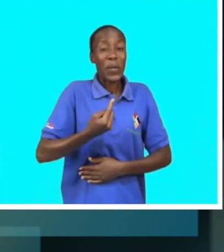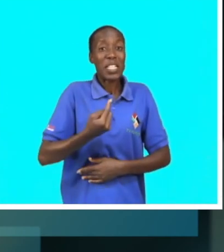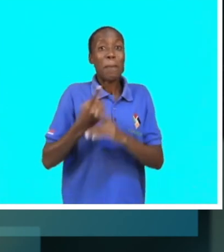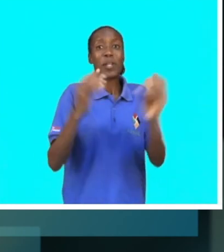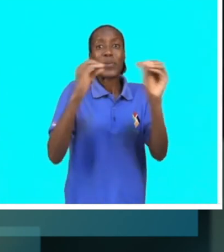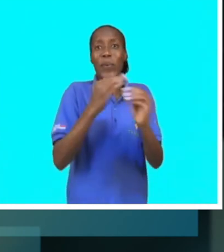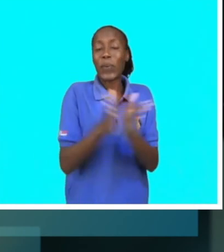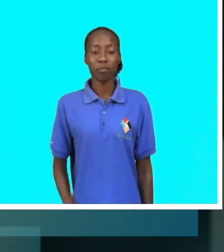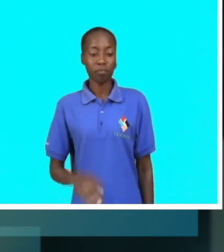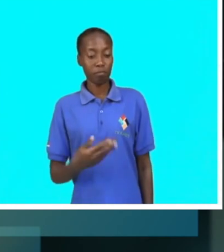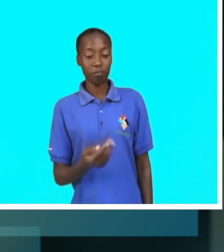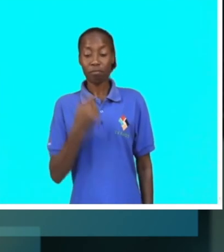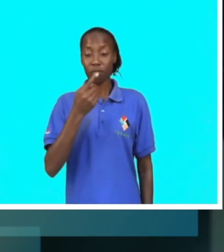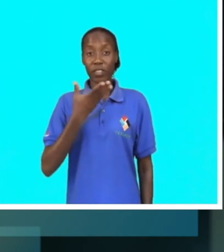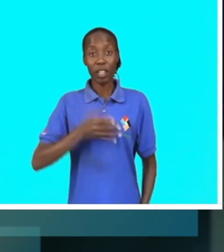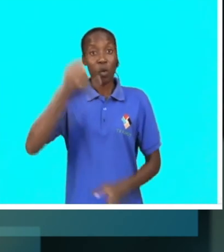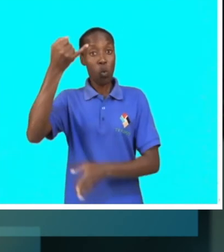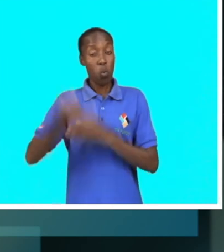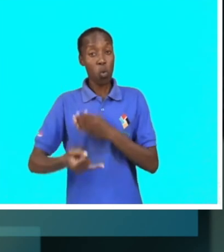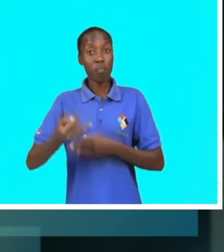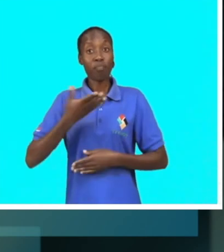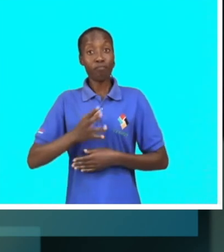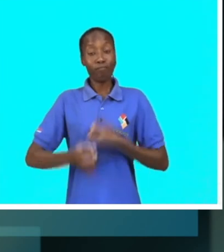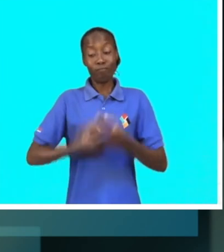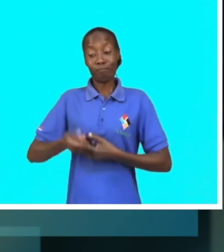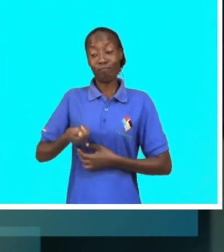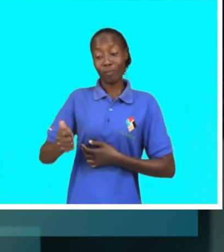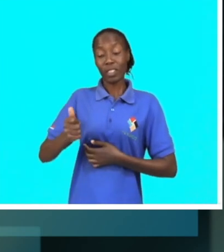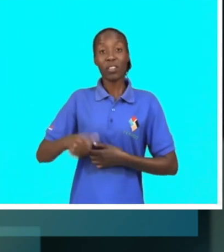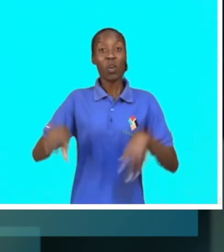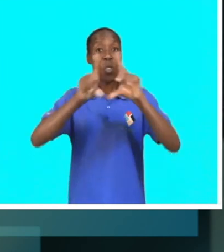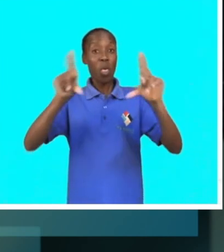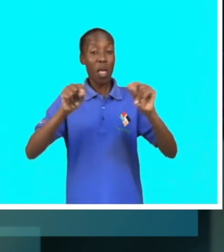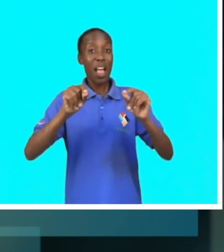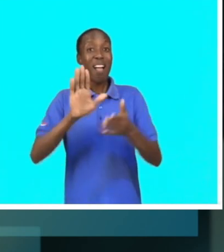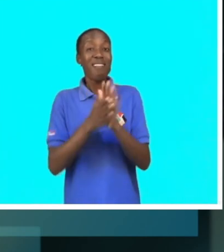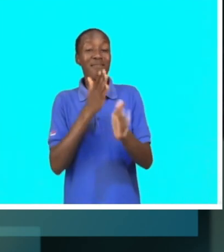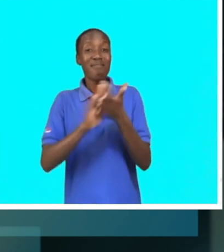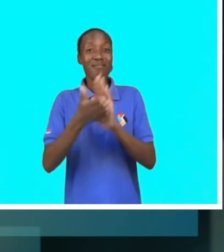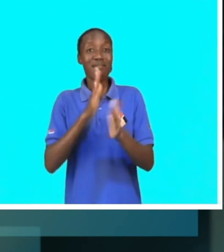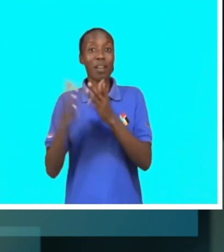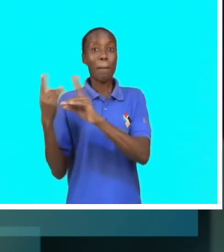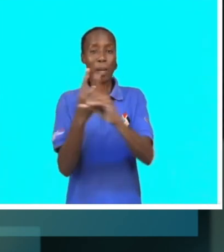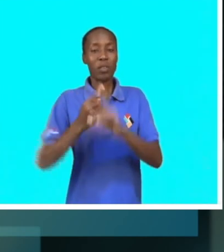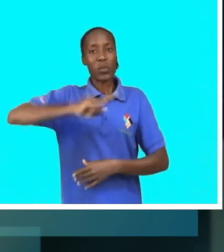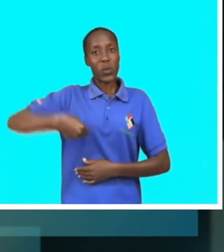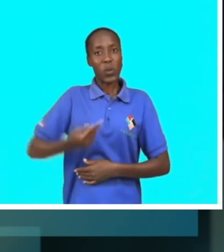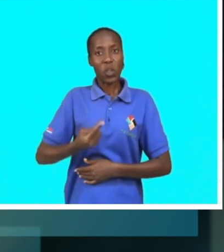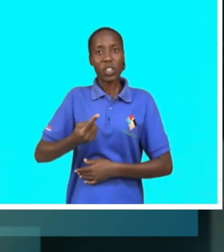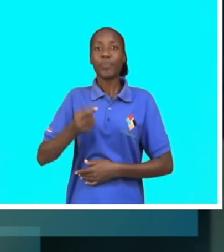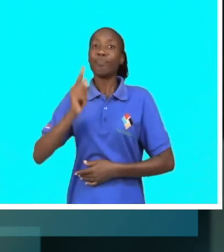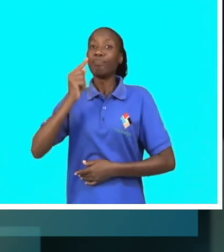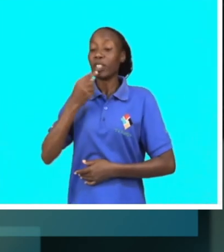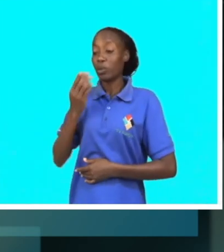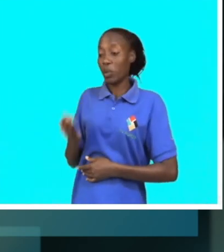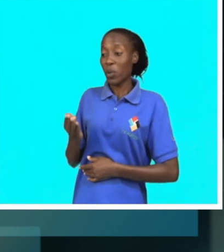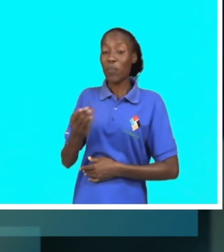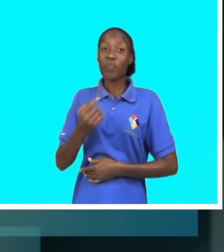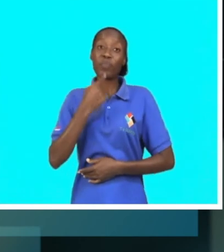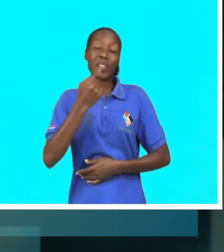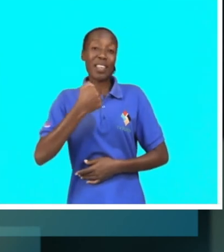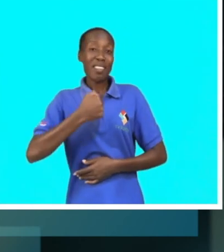esta situação. Mesmo para terminar, as últimas considerações de relação a esse nosso tema, nada para nós, sem nós? Eu